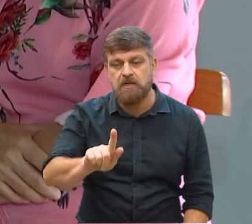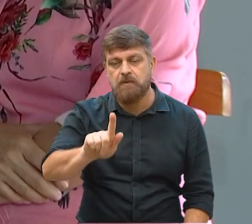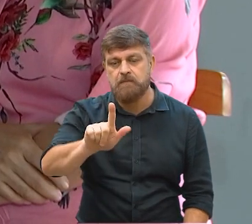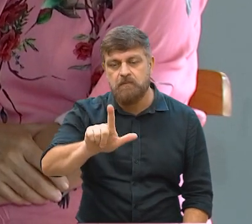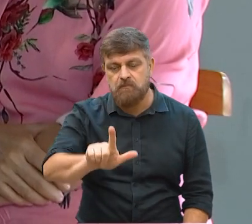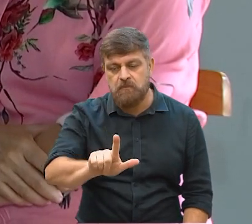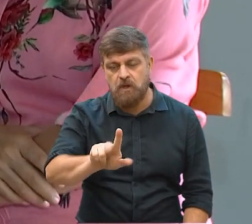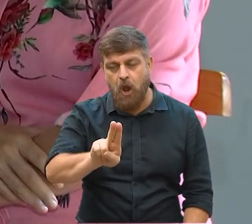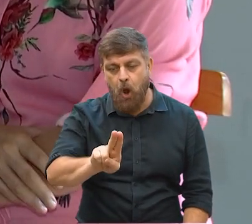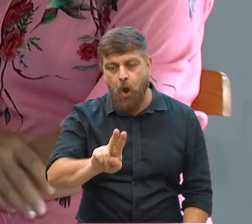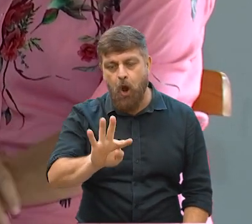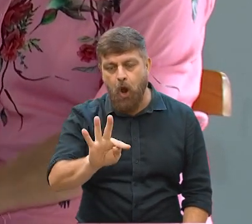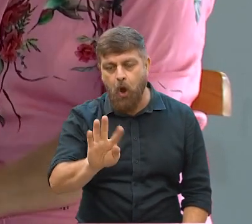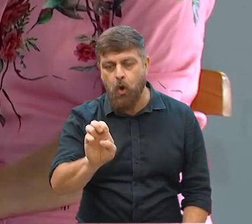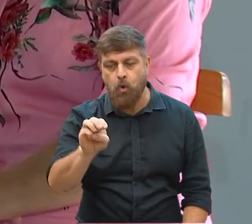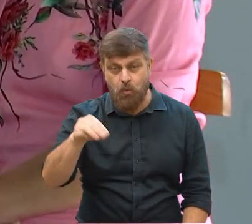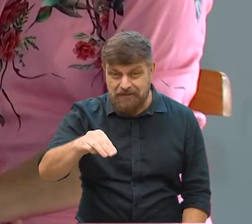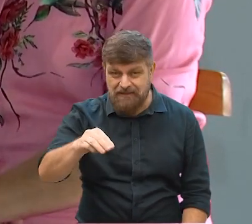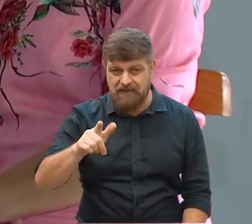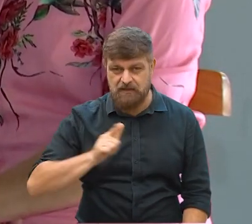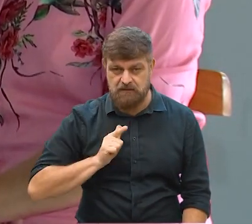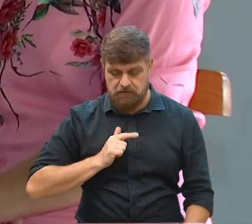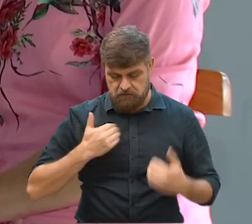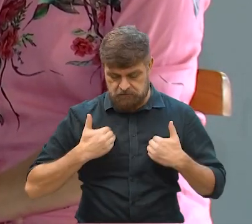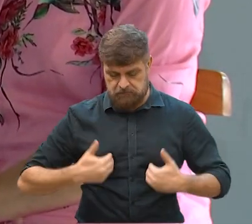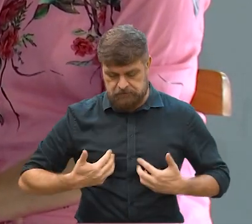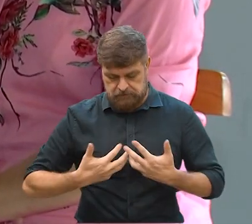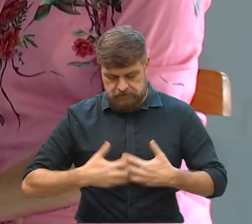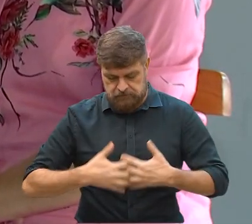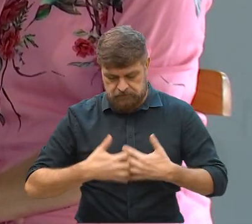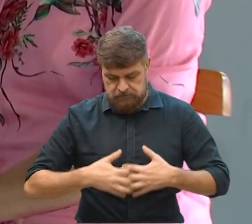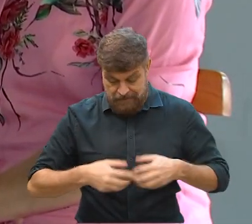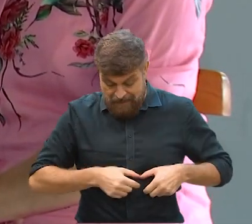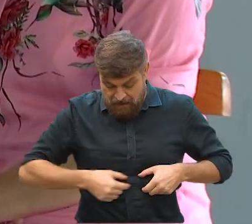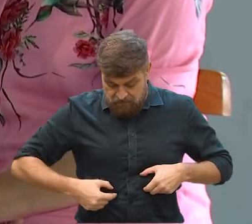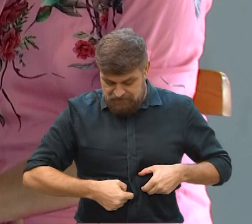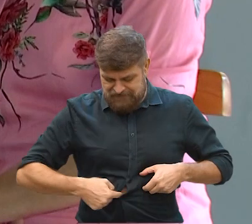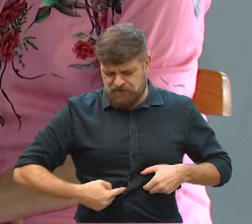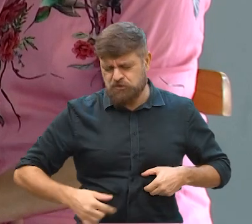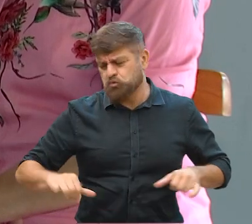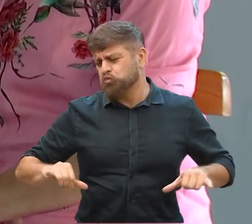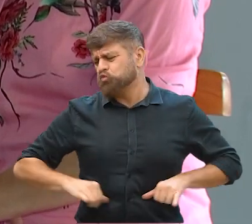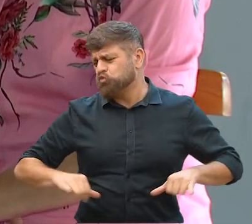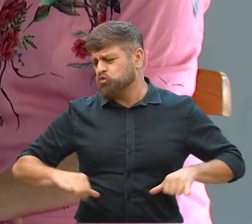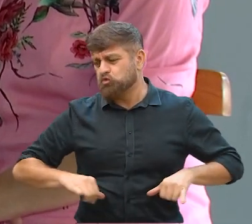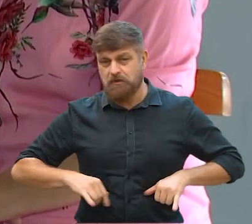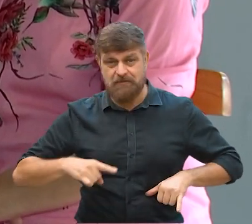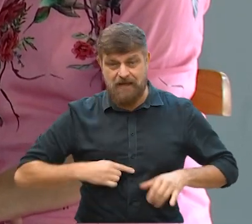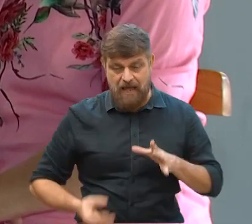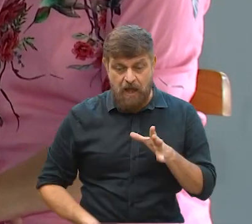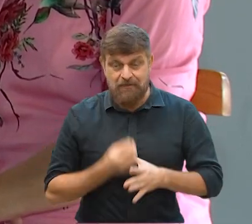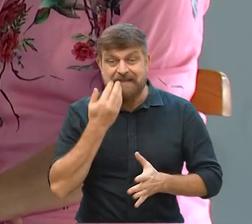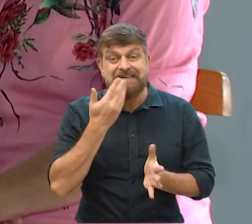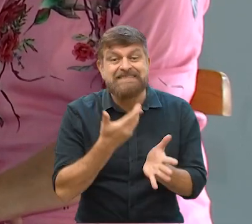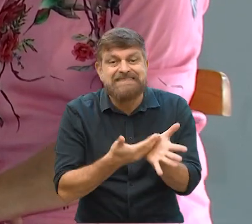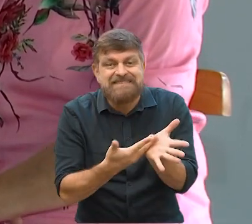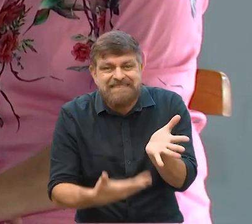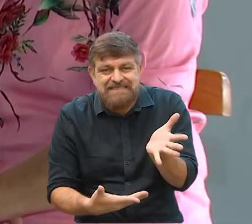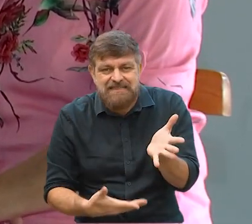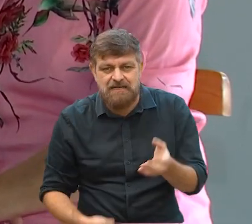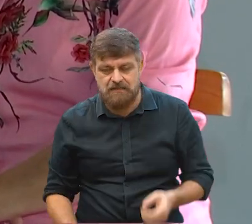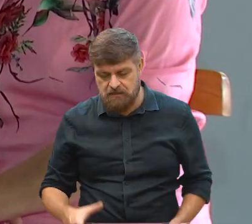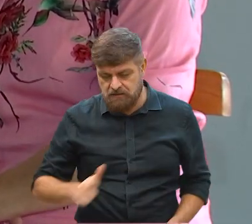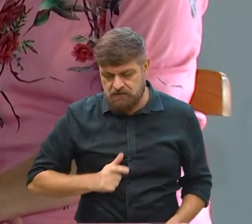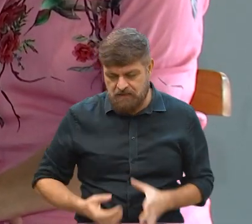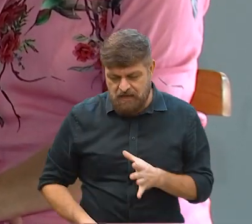glúten. E essa alergia ela não é desencadeada sistemicamente, mas muito no intestino. Então o intestino sangra, o intestino